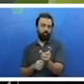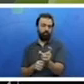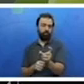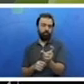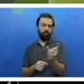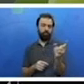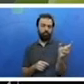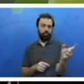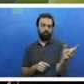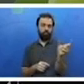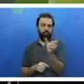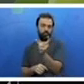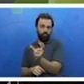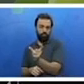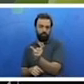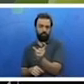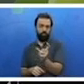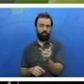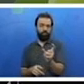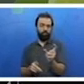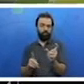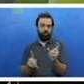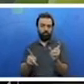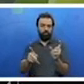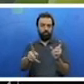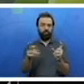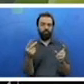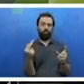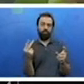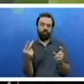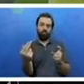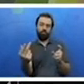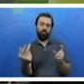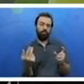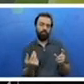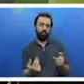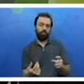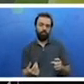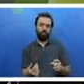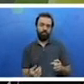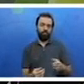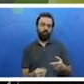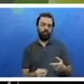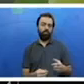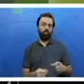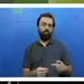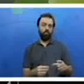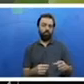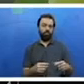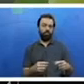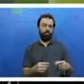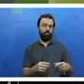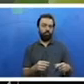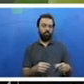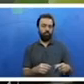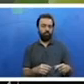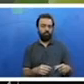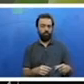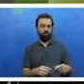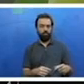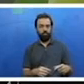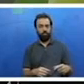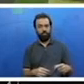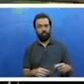entre os valores de duas grandezas é constante, ou seja, o resultado da multiplicação de um de cima com o